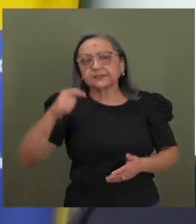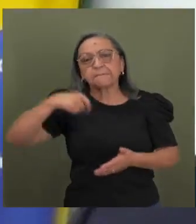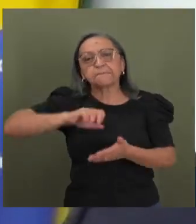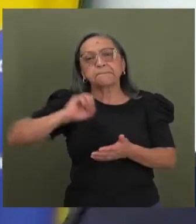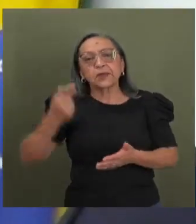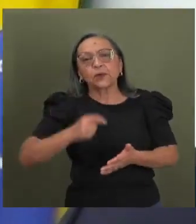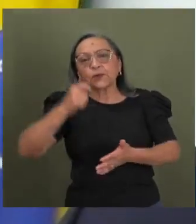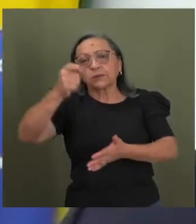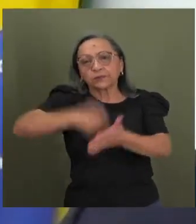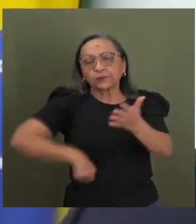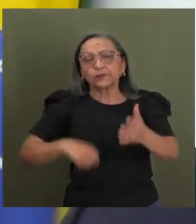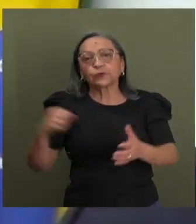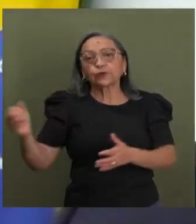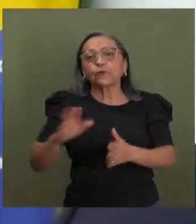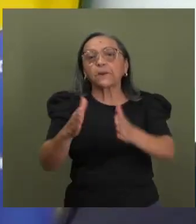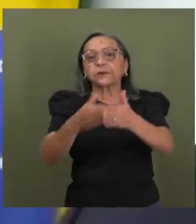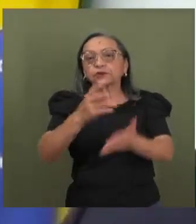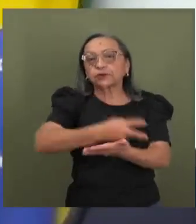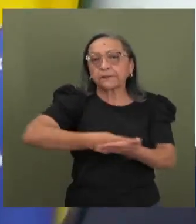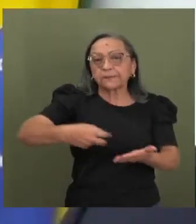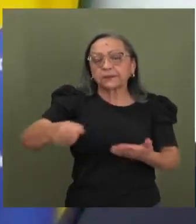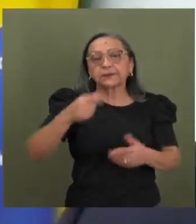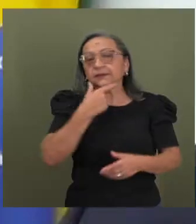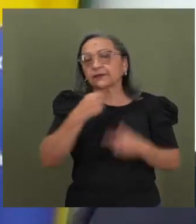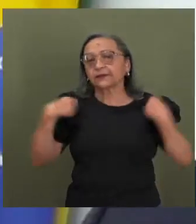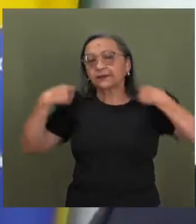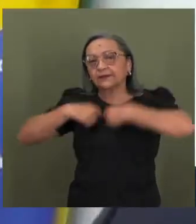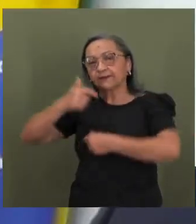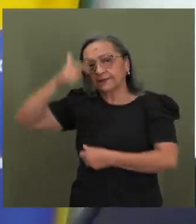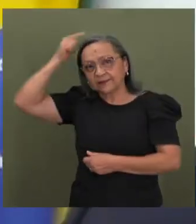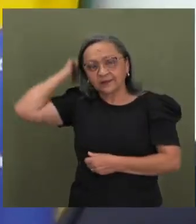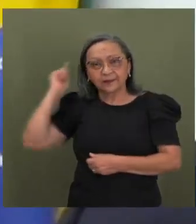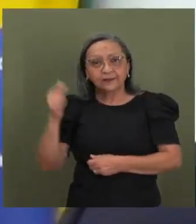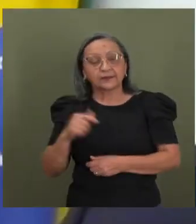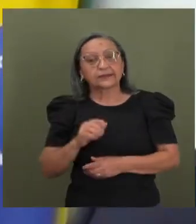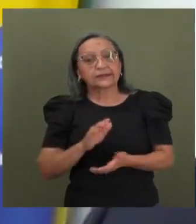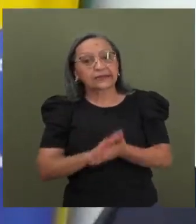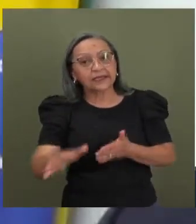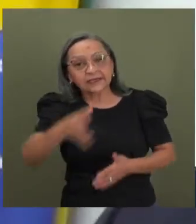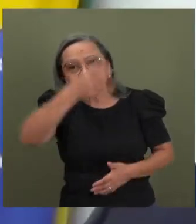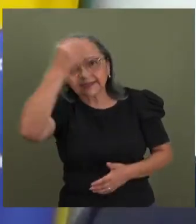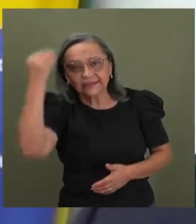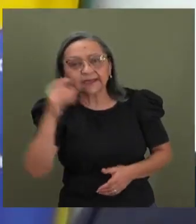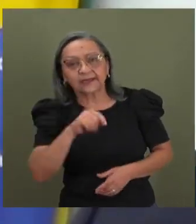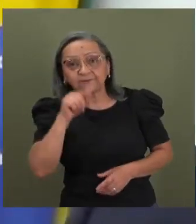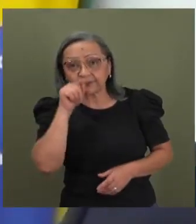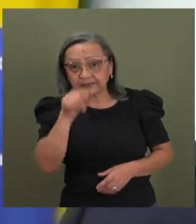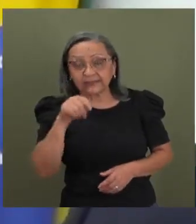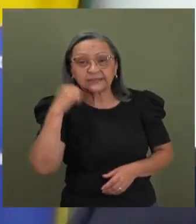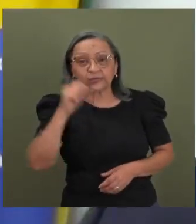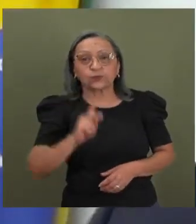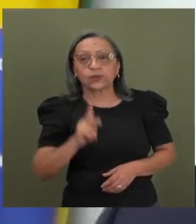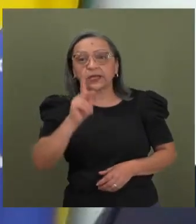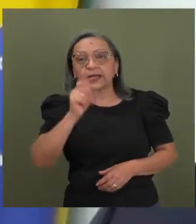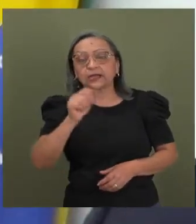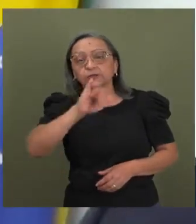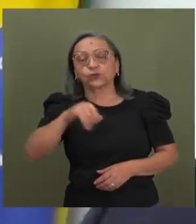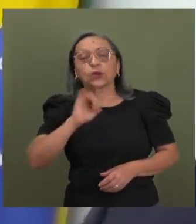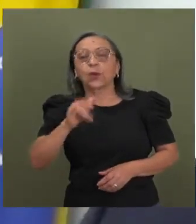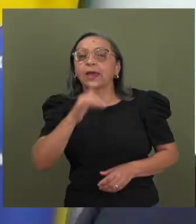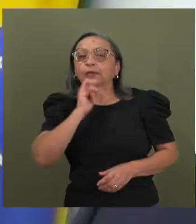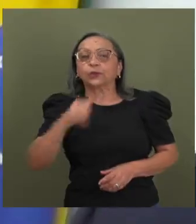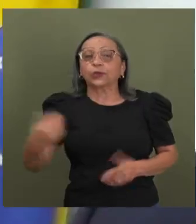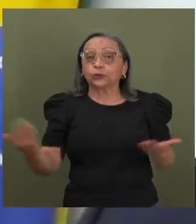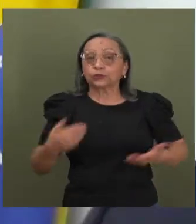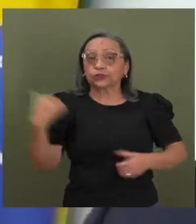assinaturas do novo pedido de impeachment de Alexandre de Moraes. Não esquecendo, senador Cajuru, e o senhor, não é por acaso que está nessa